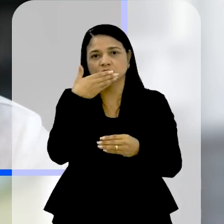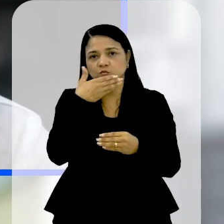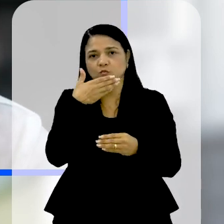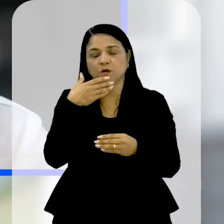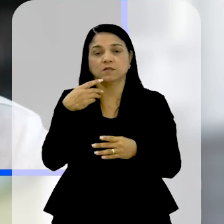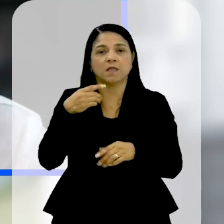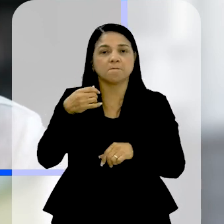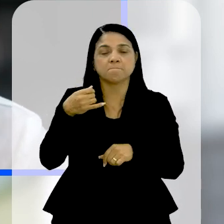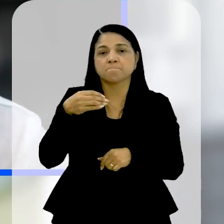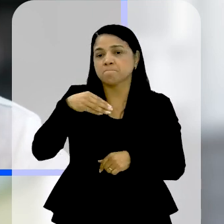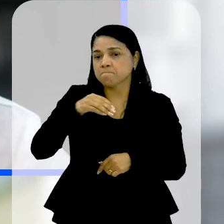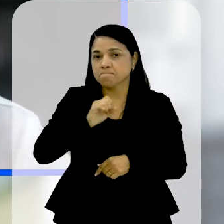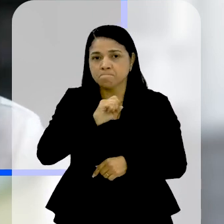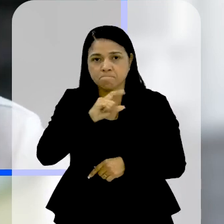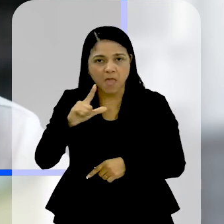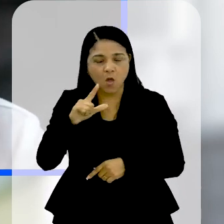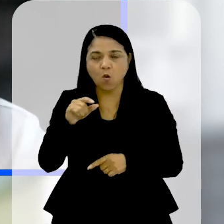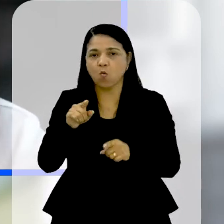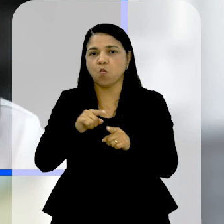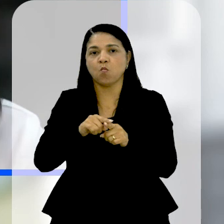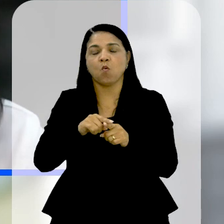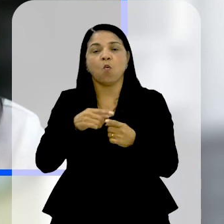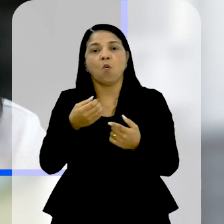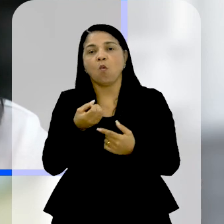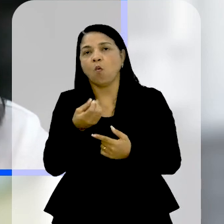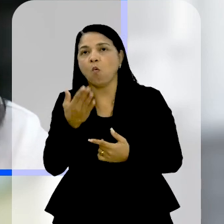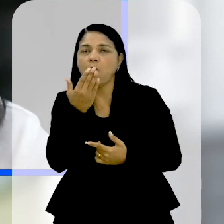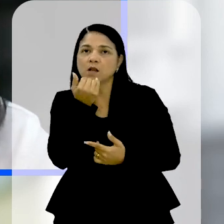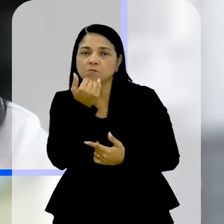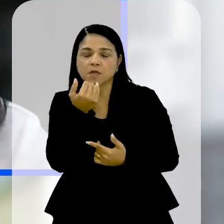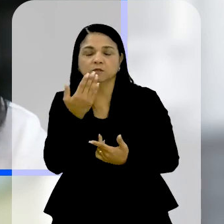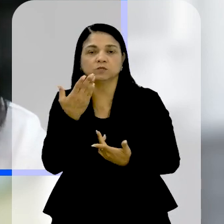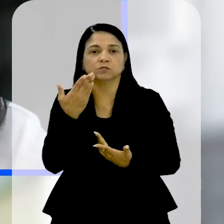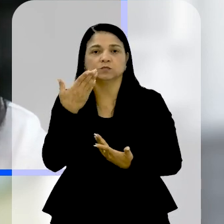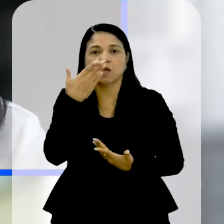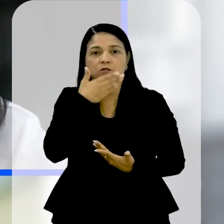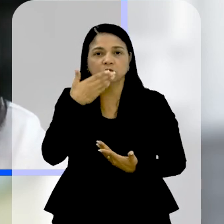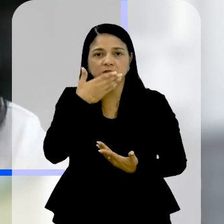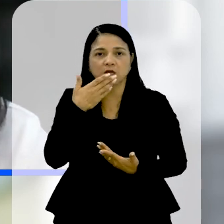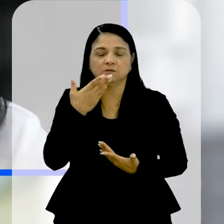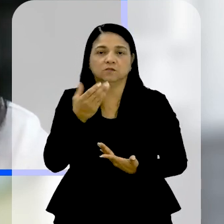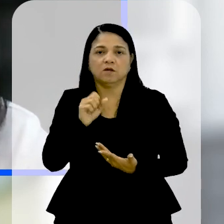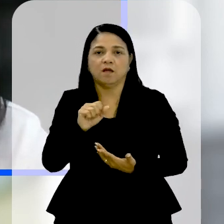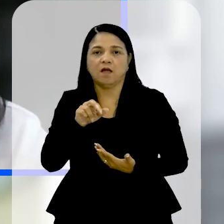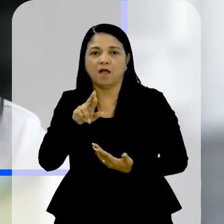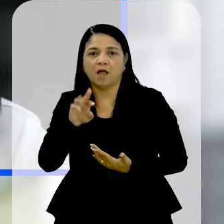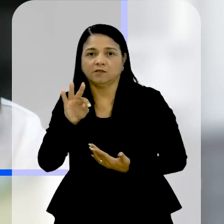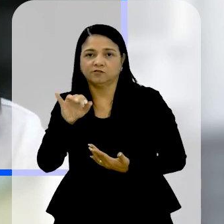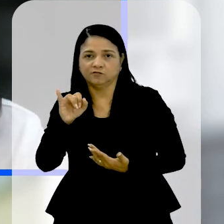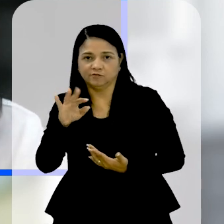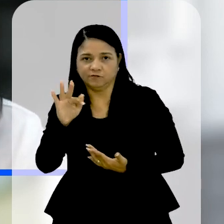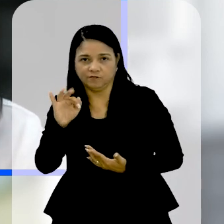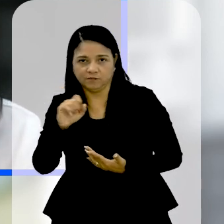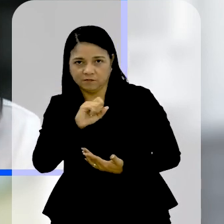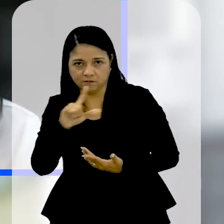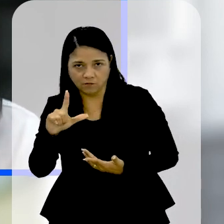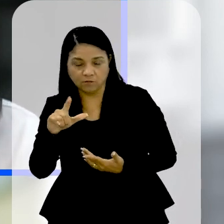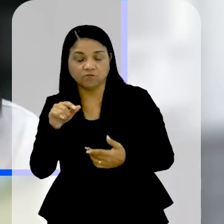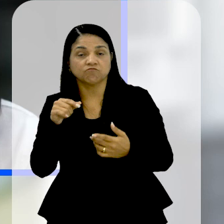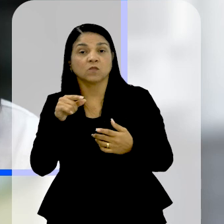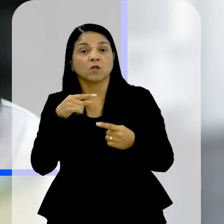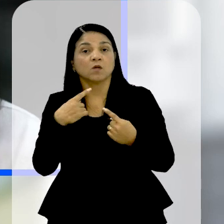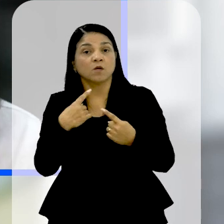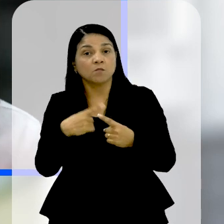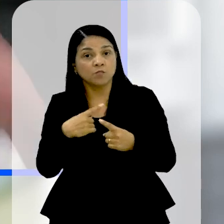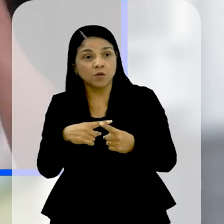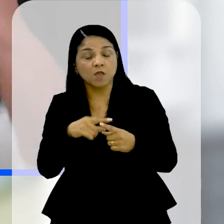nem adoçantes, nem alimentos adoçados artificialmente, ou muito menos com açúcar. Em função